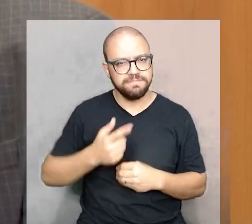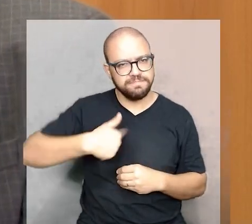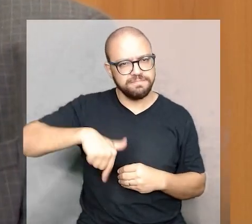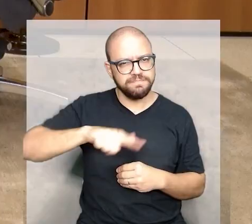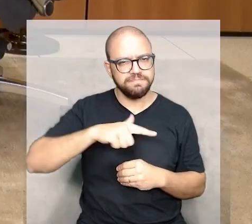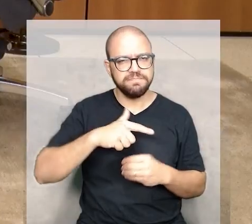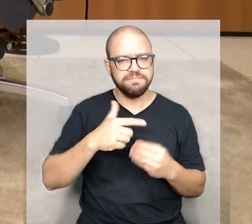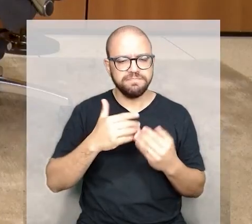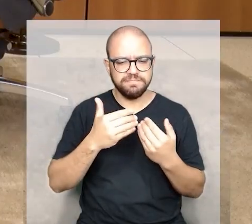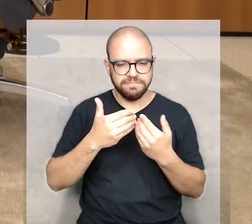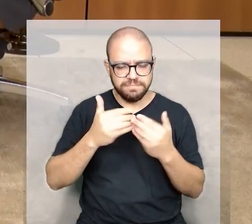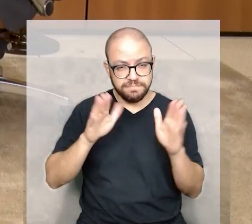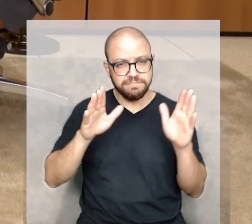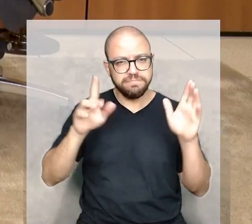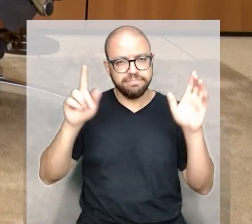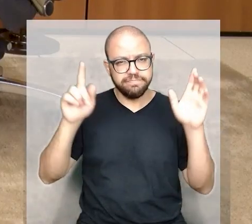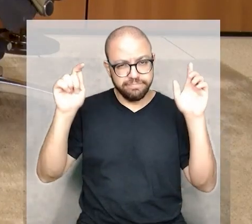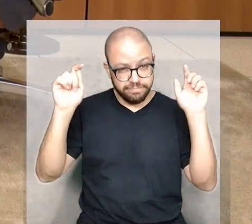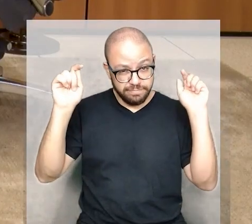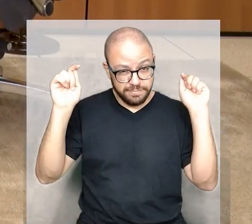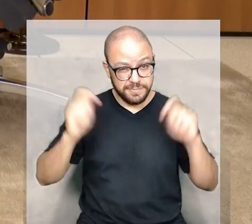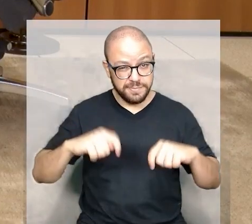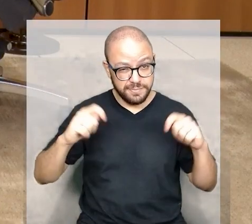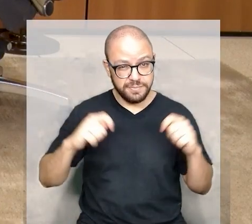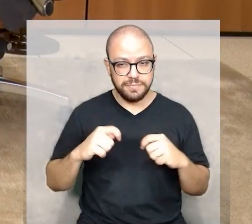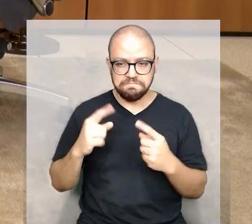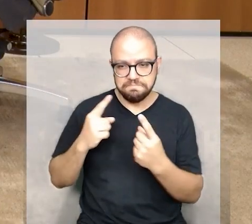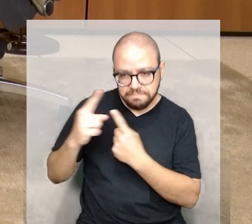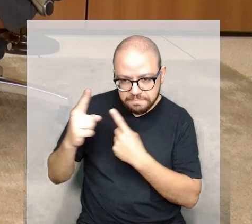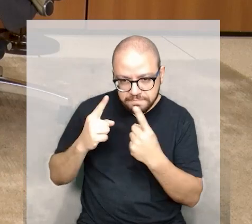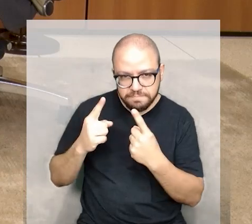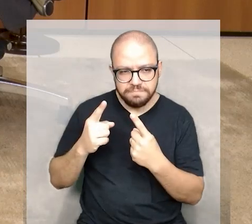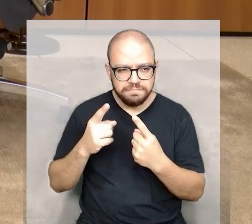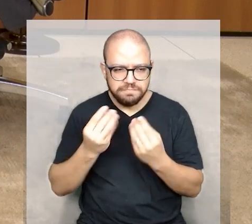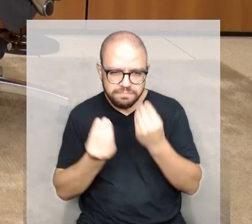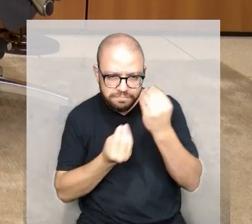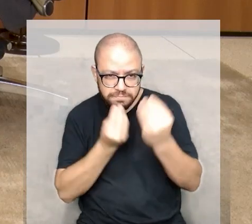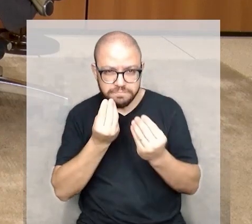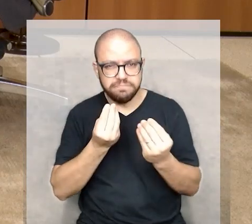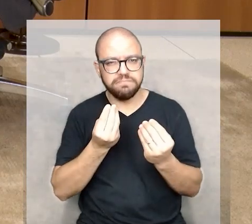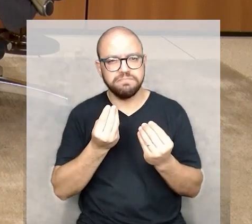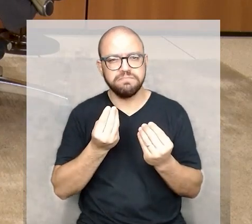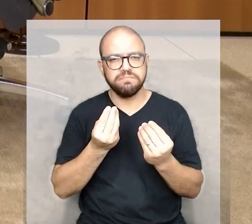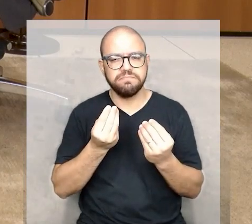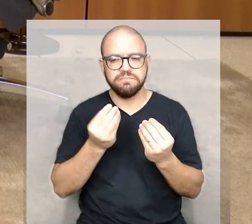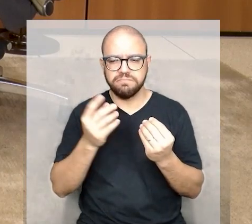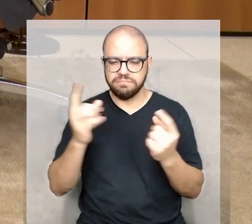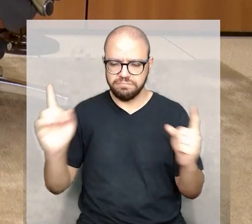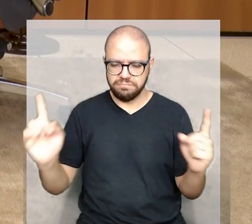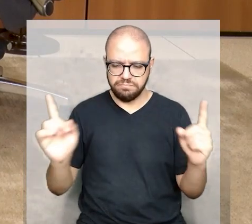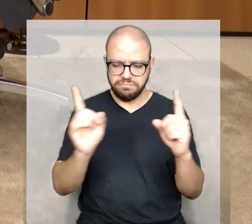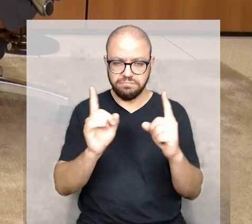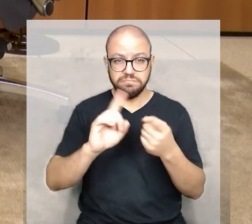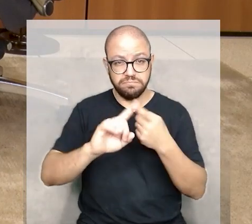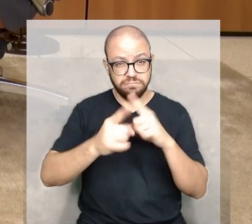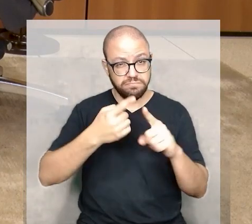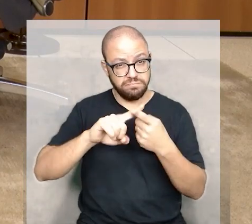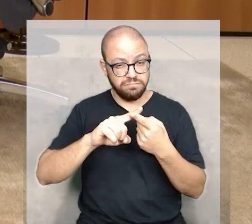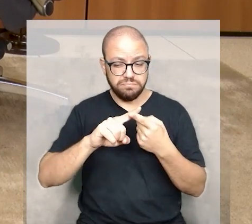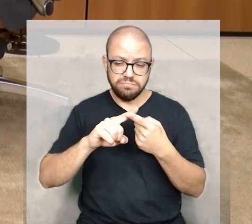sempre abertos à mediação, nós temos uma capacidade de autocomposição, de ajudar essa autocomposição com as partes. Temos até um NUPIA, né, que é um